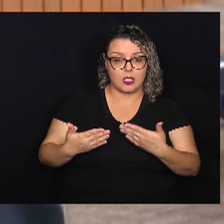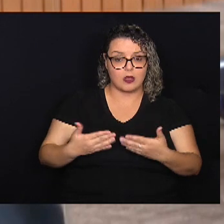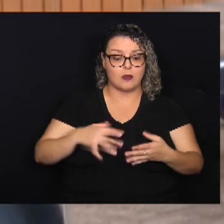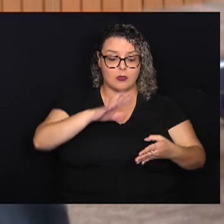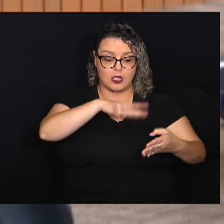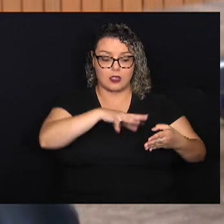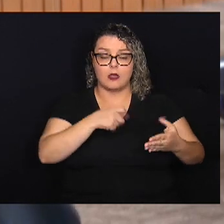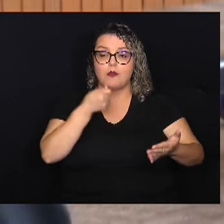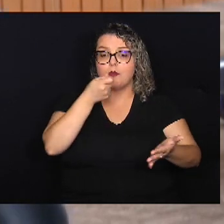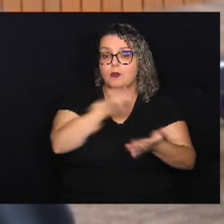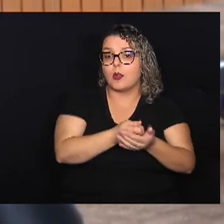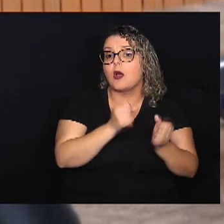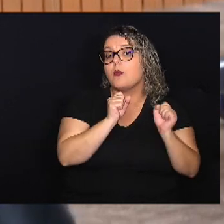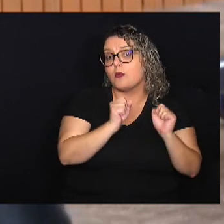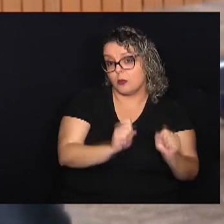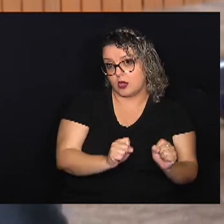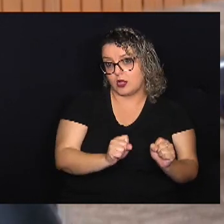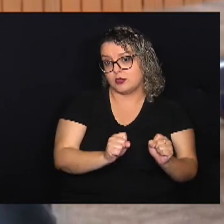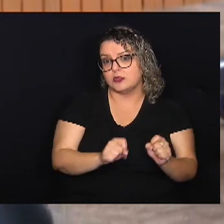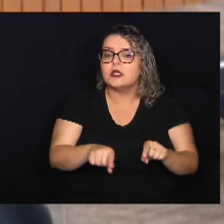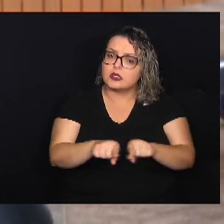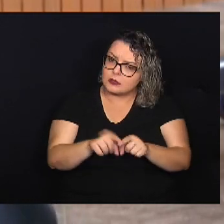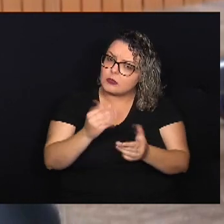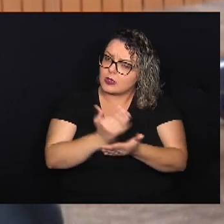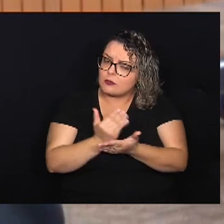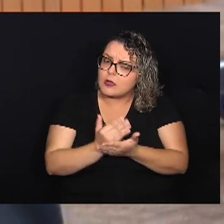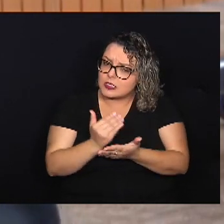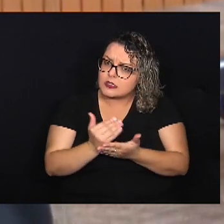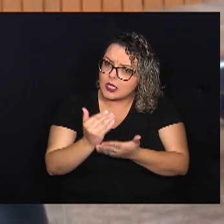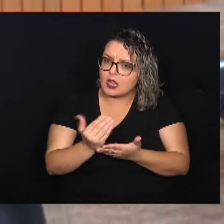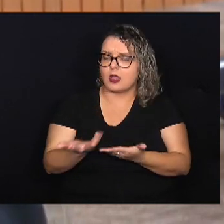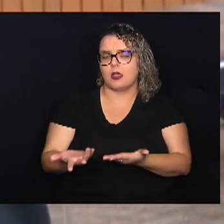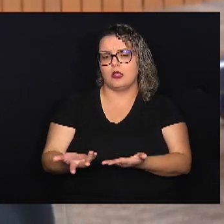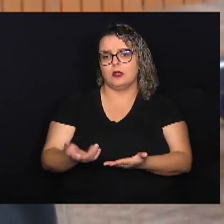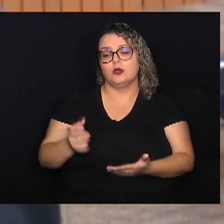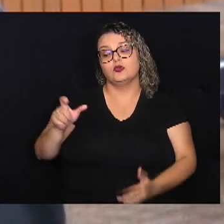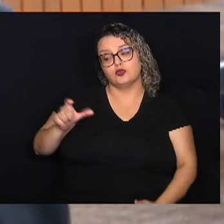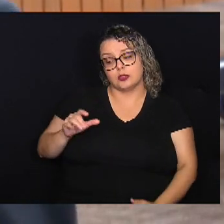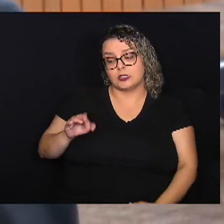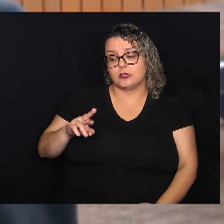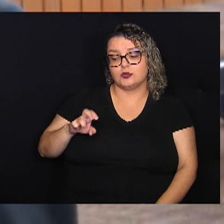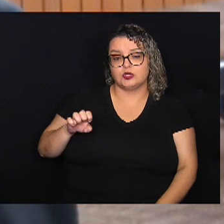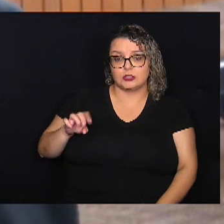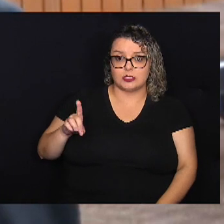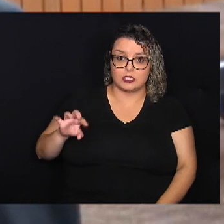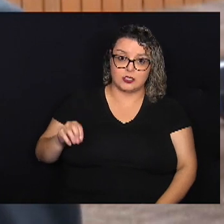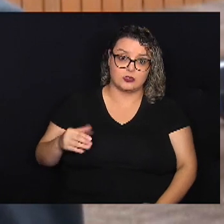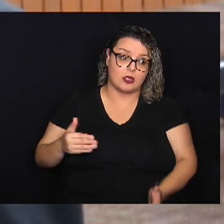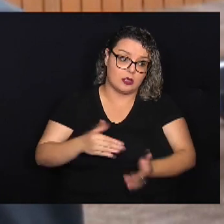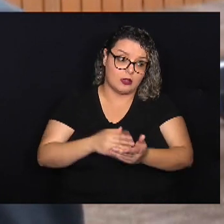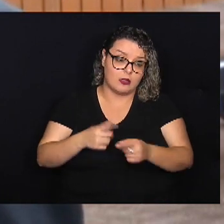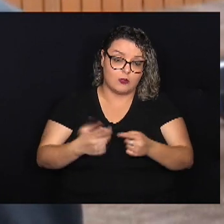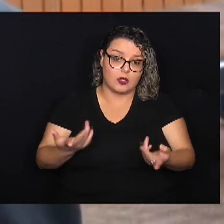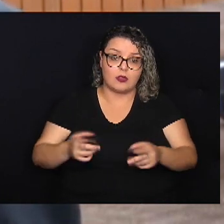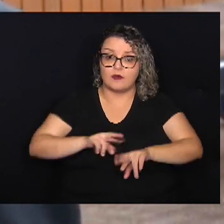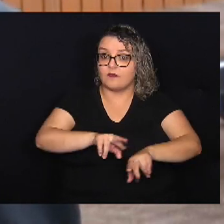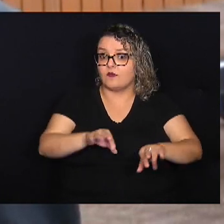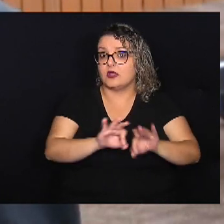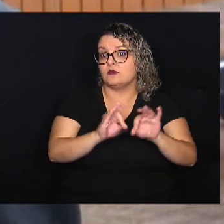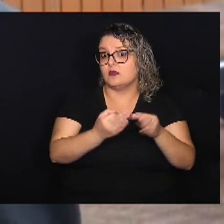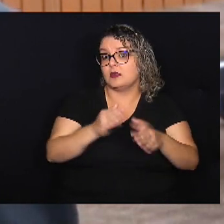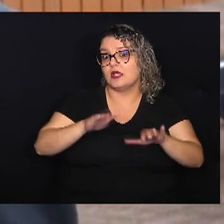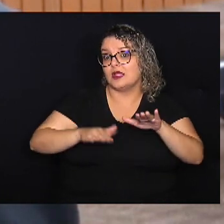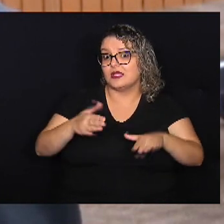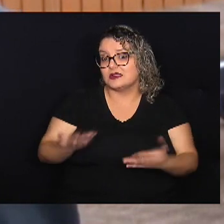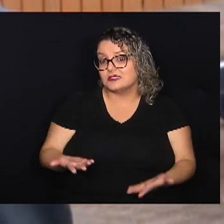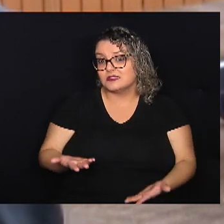água possam ser pagas e até parceladas no cartão de crédito. Até porque muitas famílias, às vezes, acontece